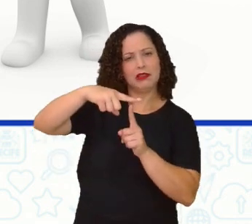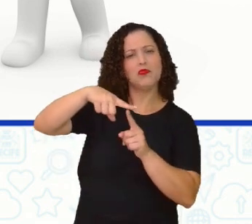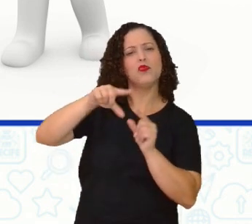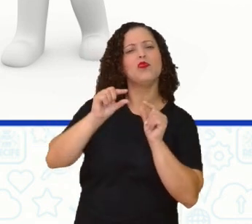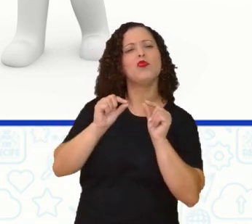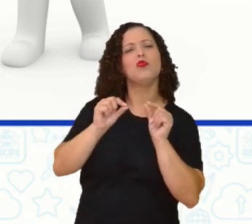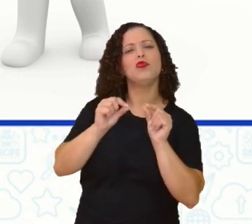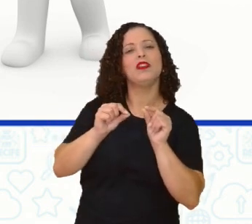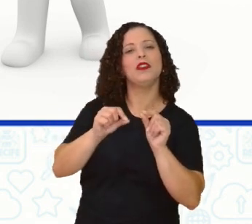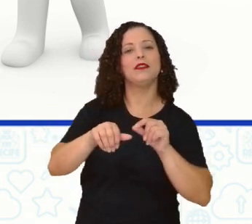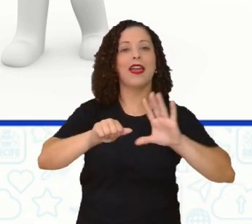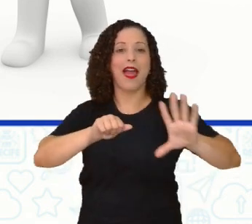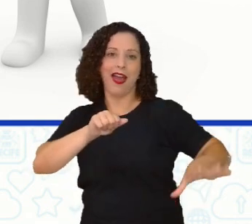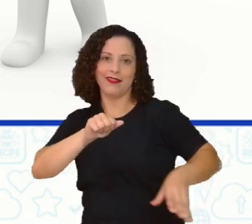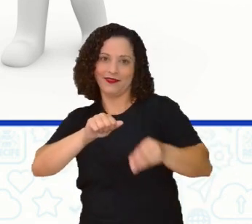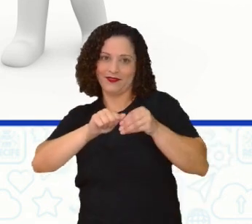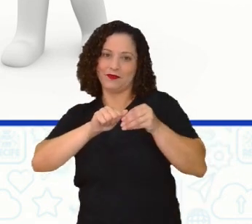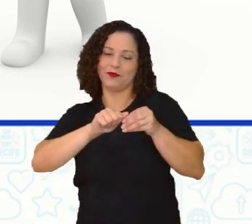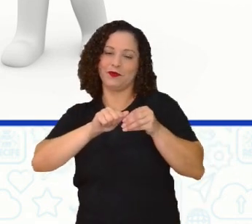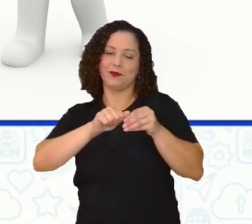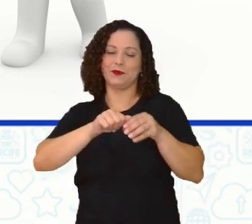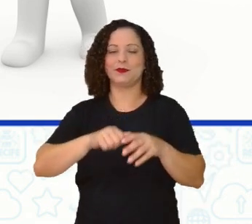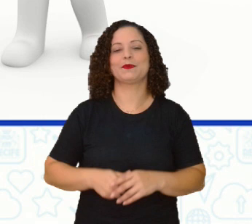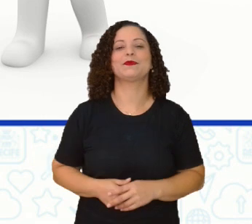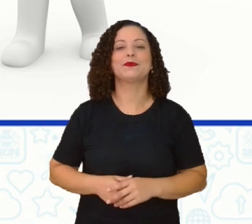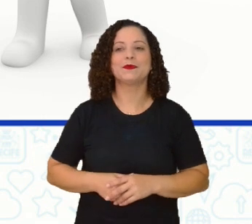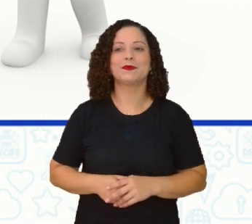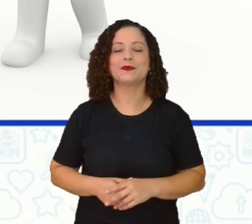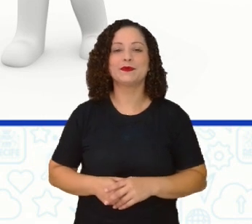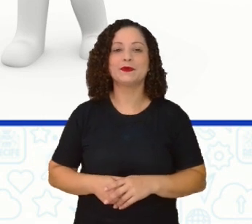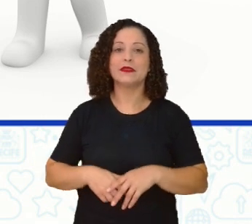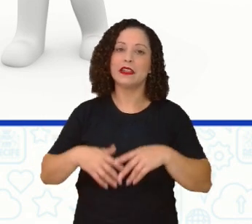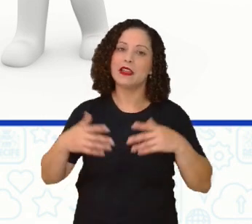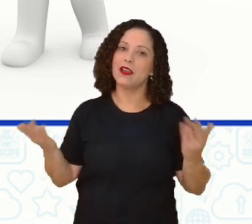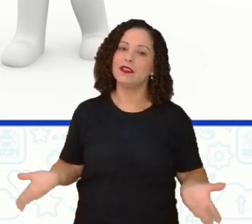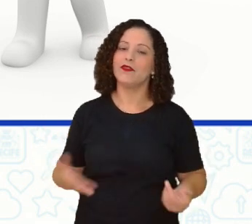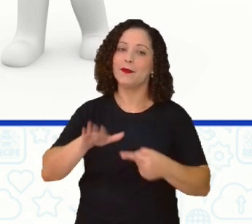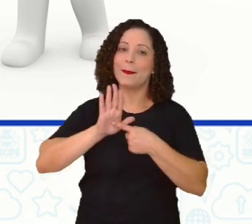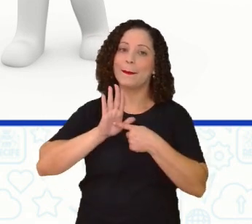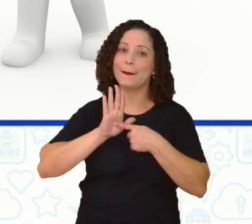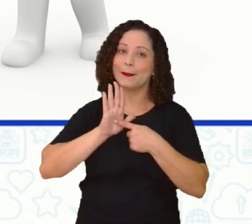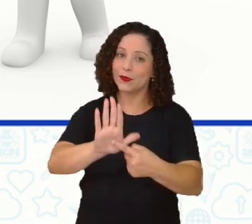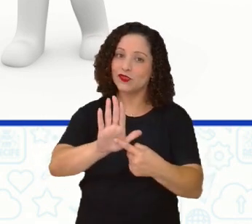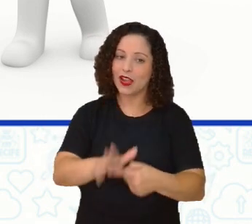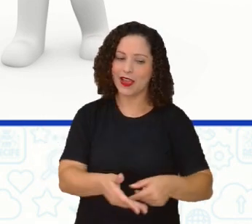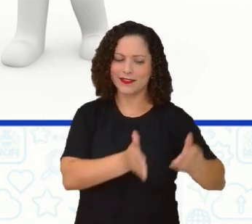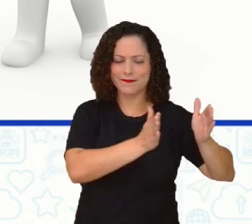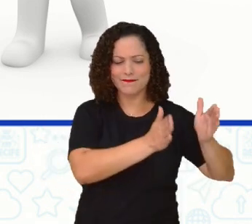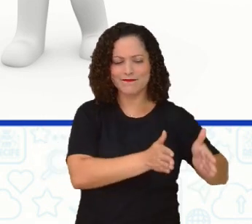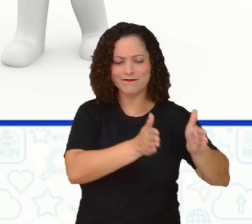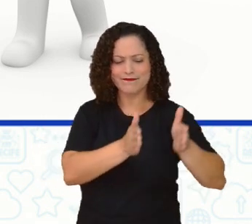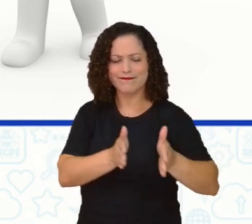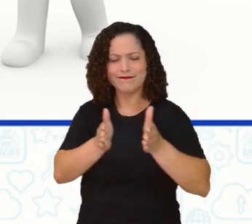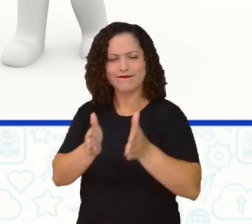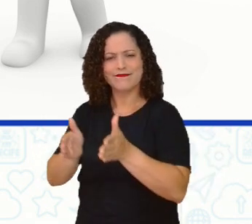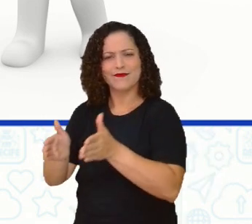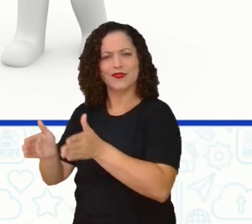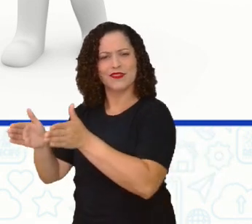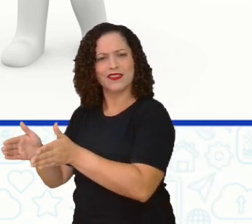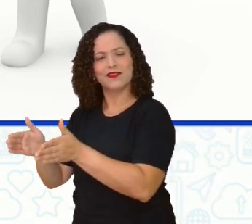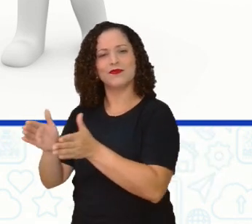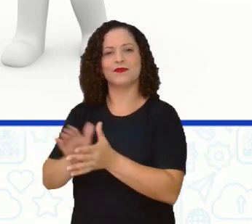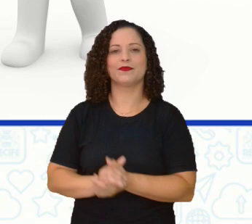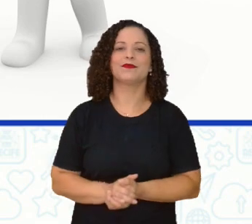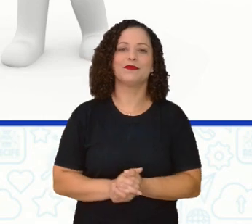adjunto adverbial, eu vou conversar com vocês, nós vamos mostrar para vocês esse processo de forma simples, né?